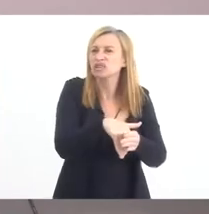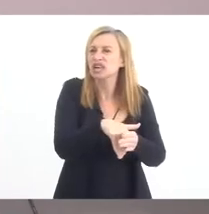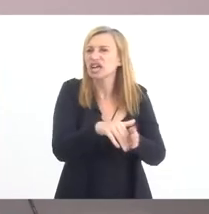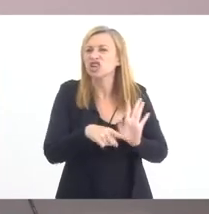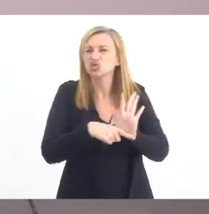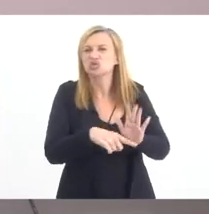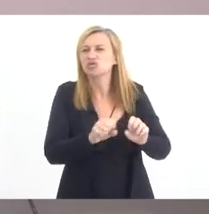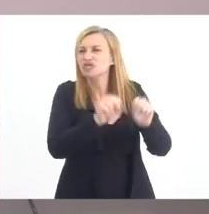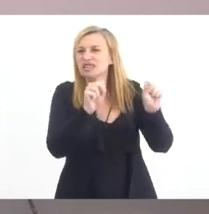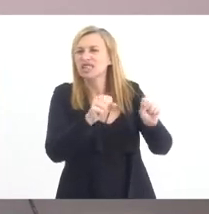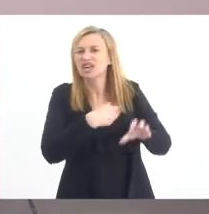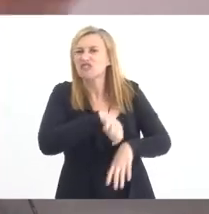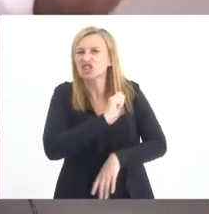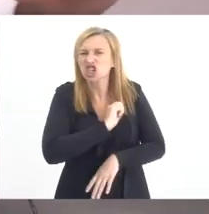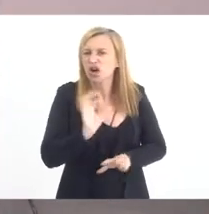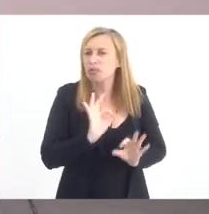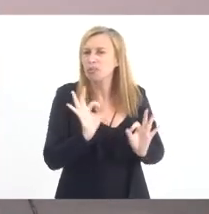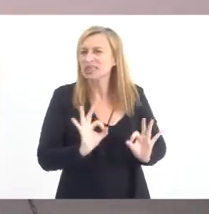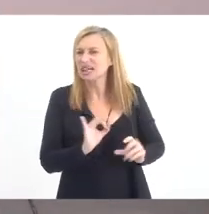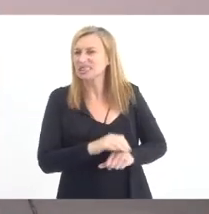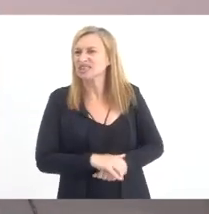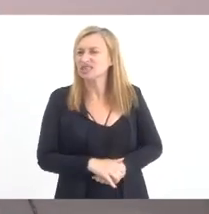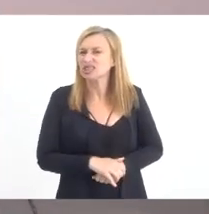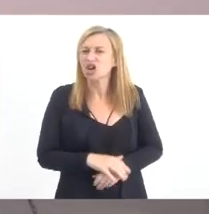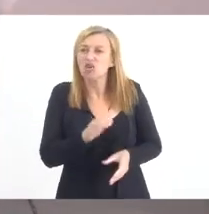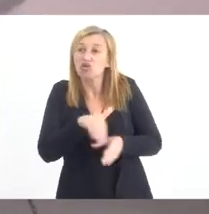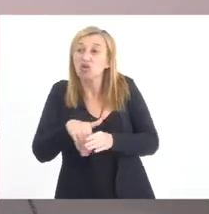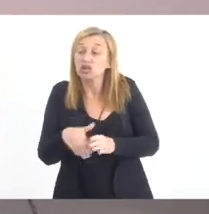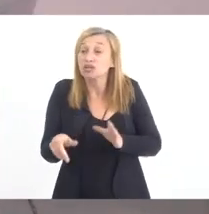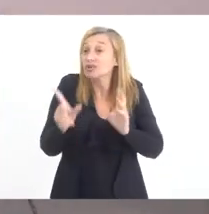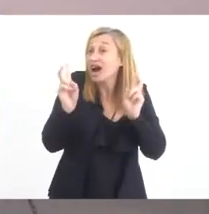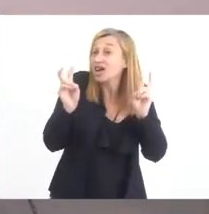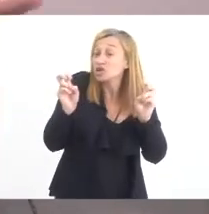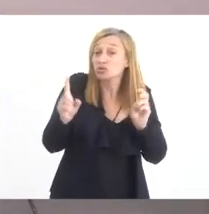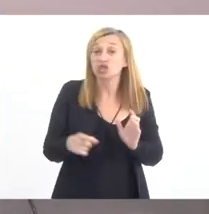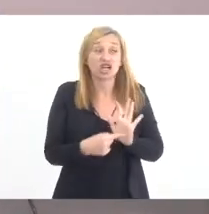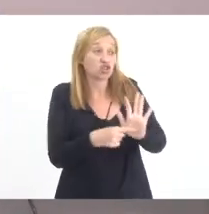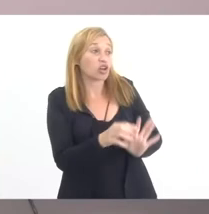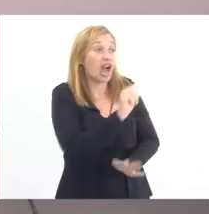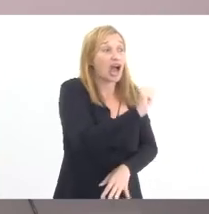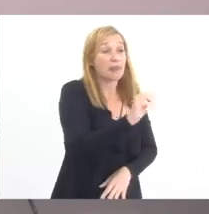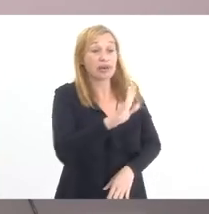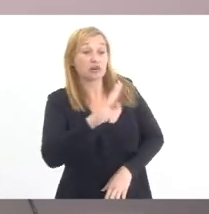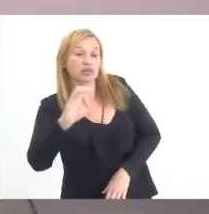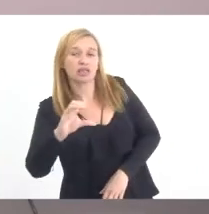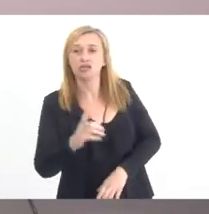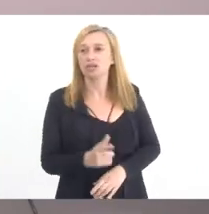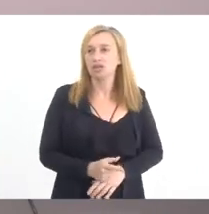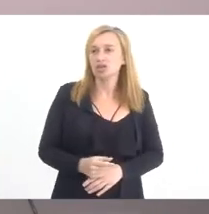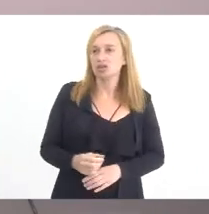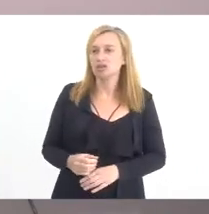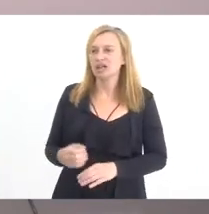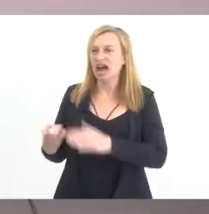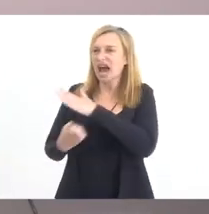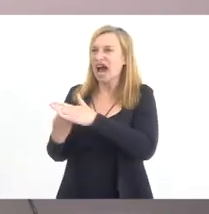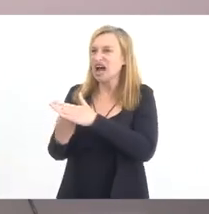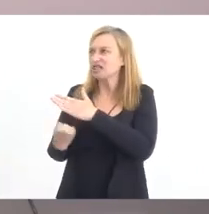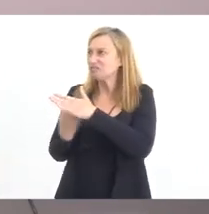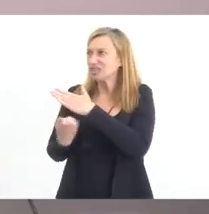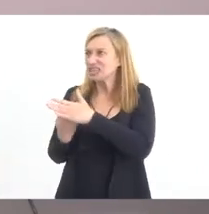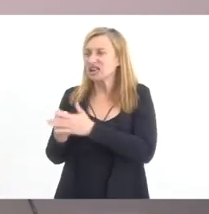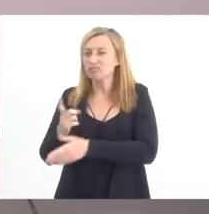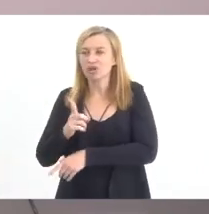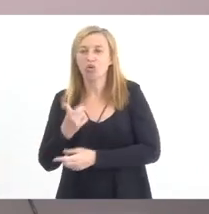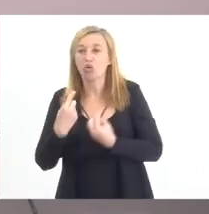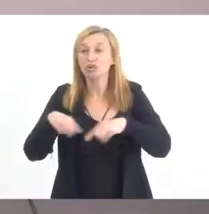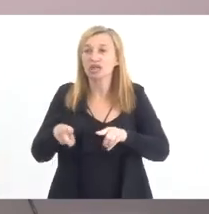ninguém. Nunca votamos matérias aqui que dê benefício A, B ou C. a nenhum setor empresarial. Pelo